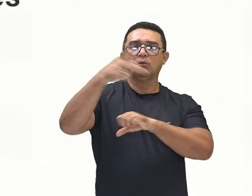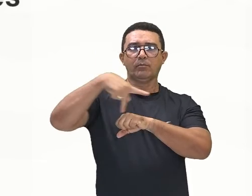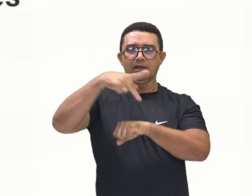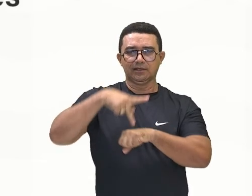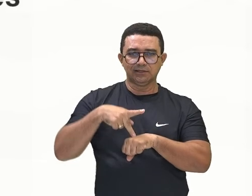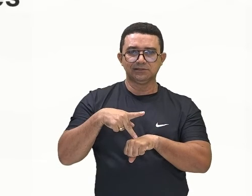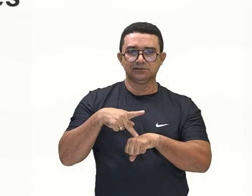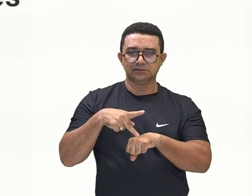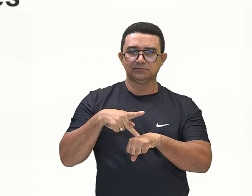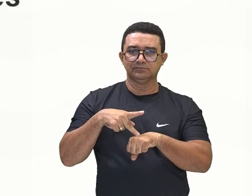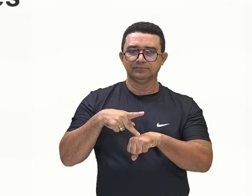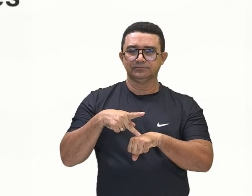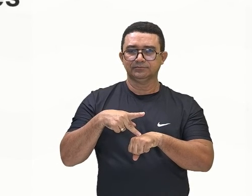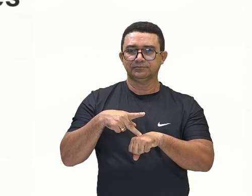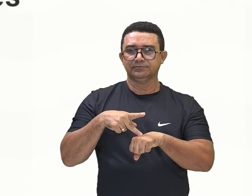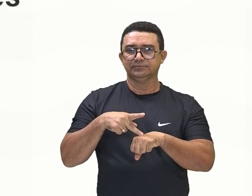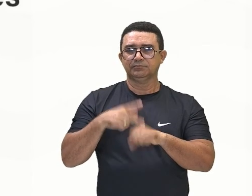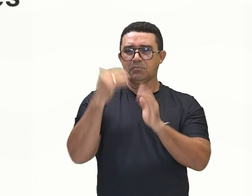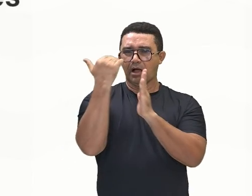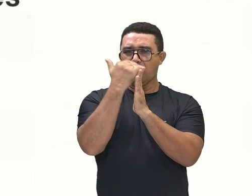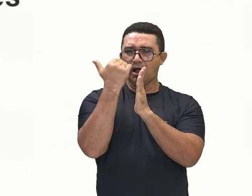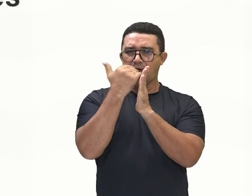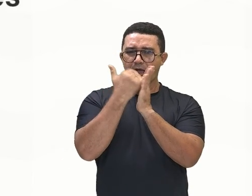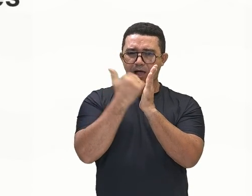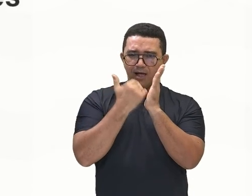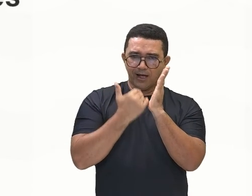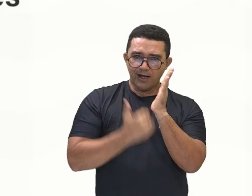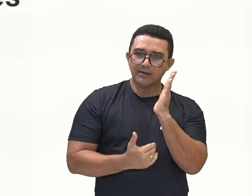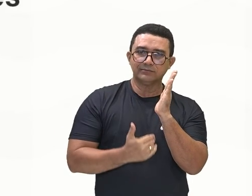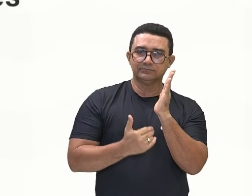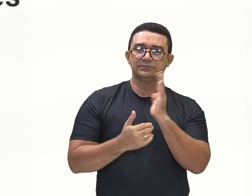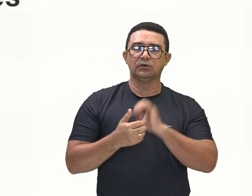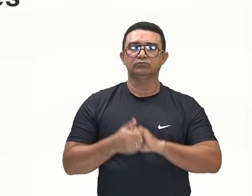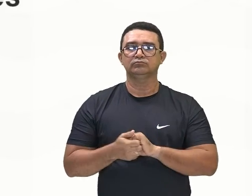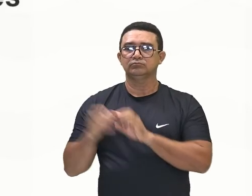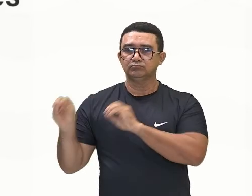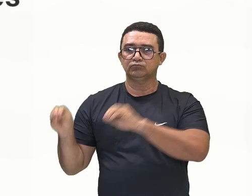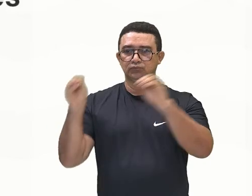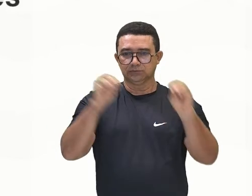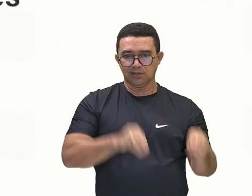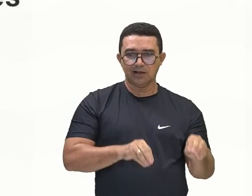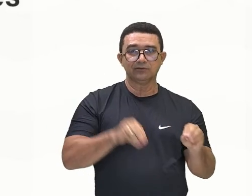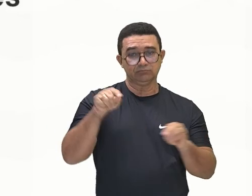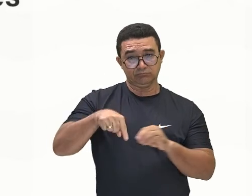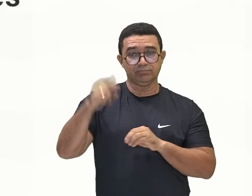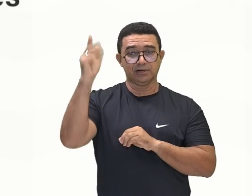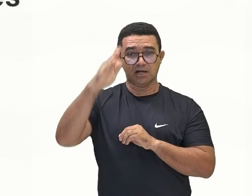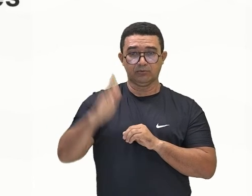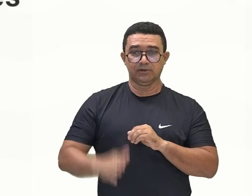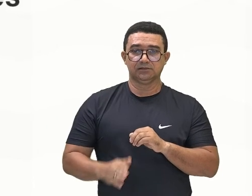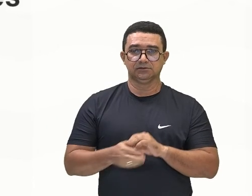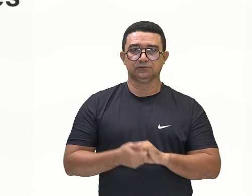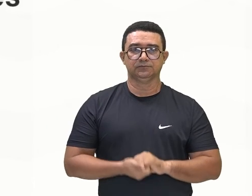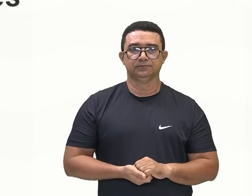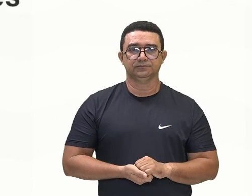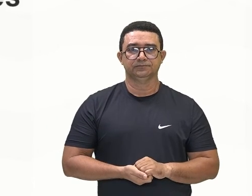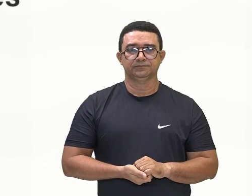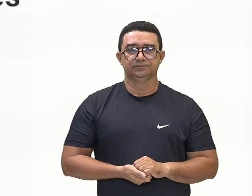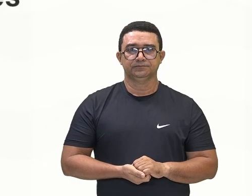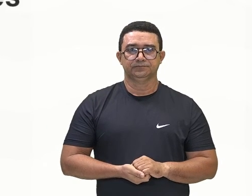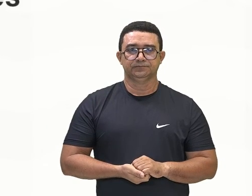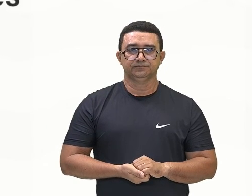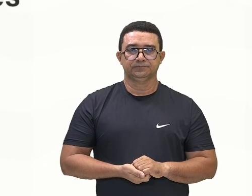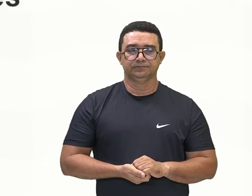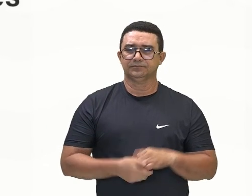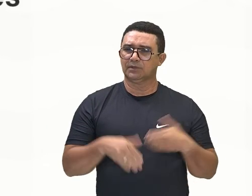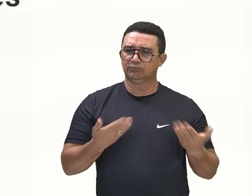jordanianos, líbios, somalis, baremitas e cantares. Aí já está misturado também com um pouquinho dos africanos. Então a